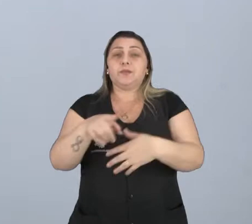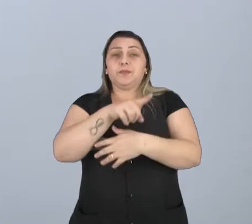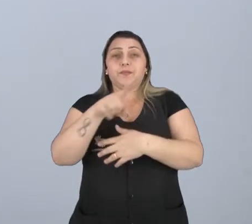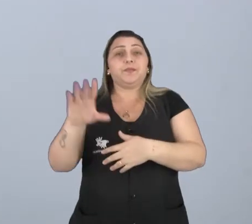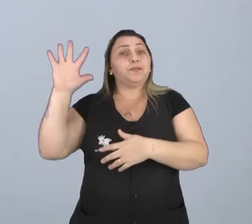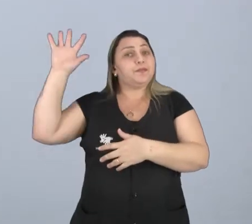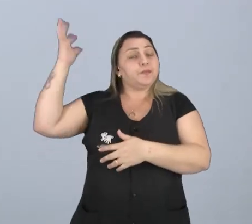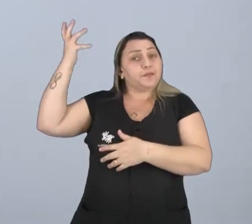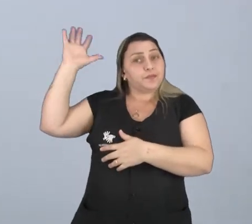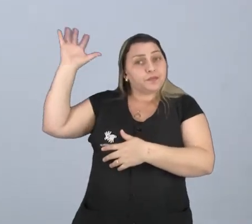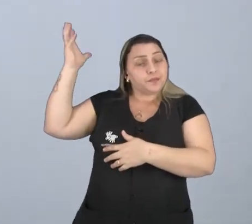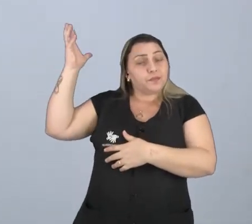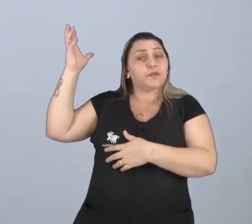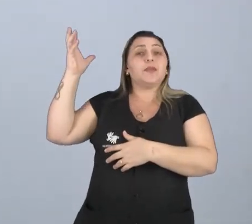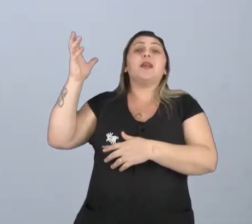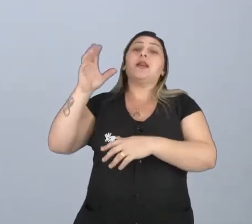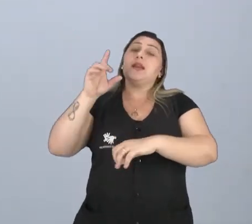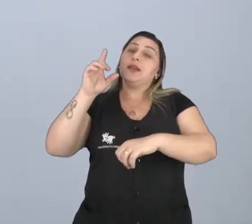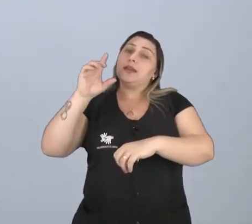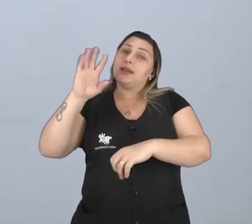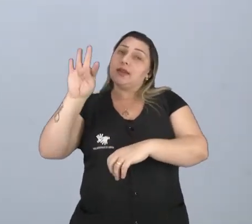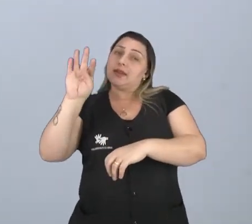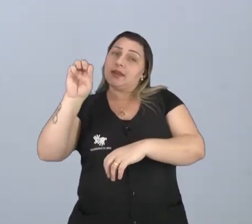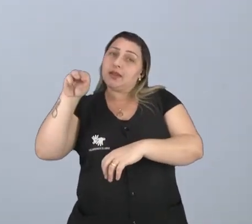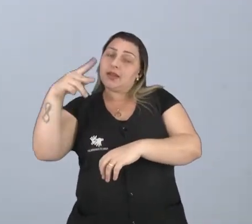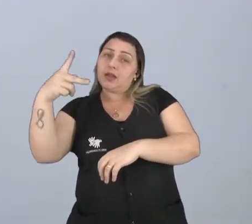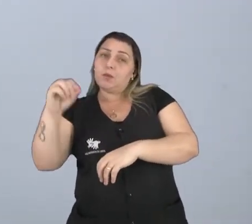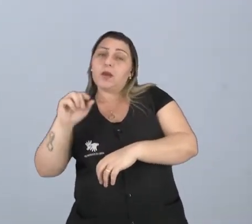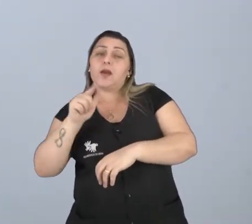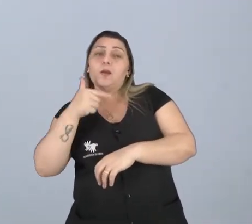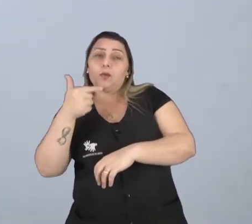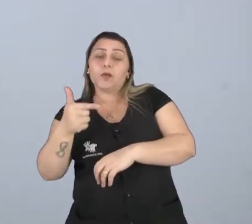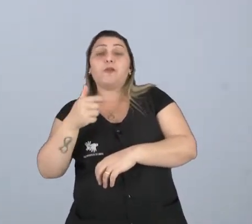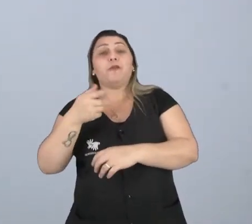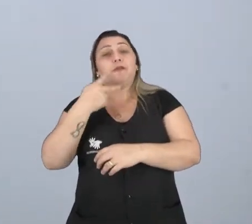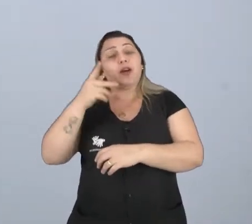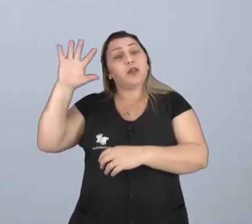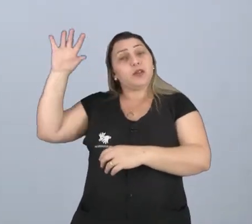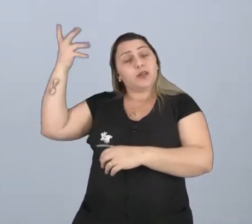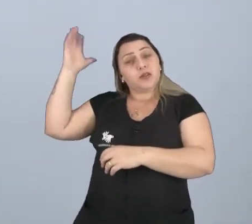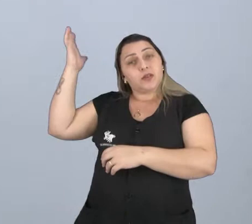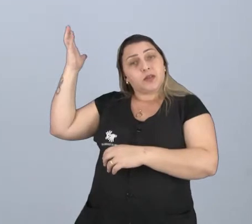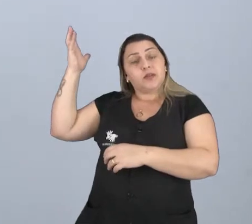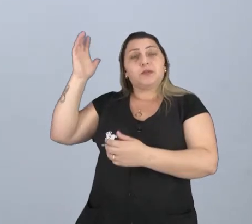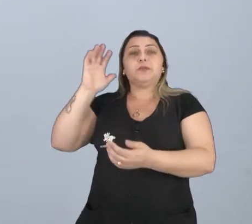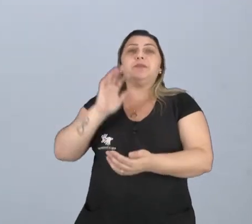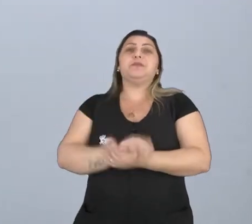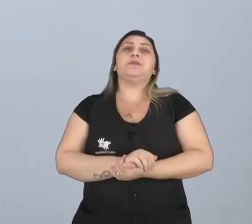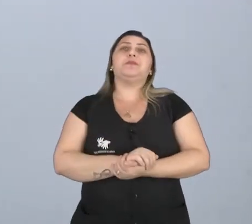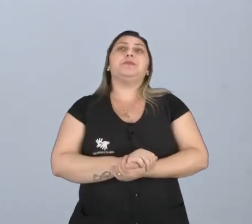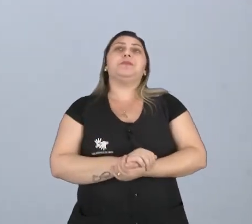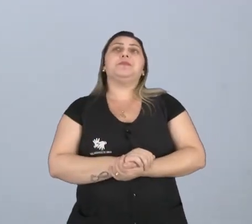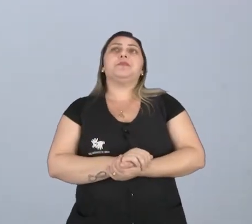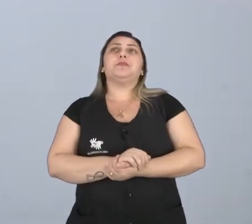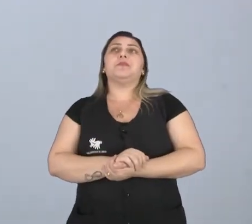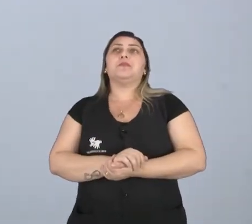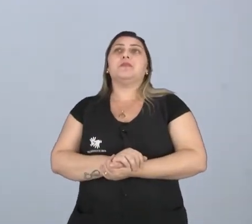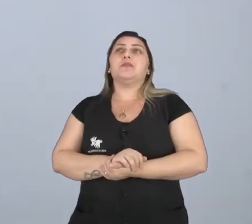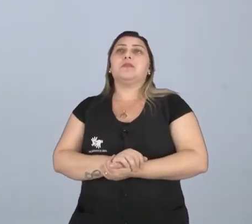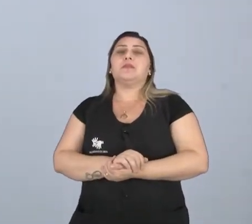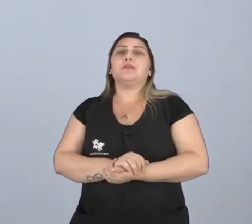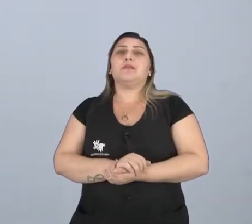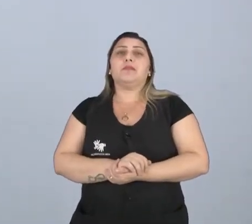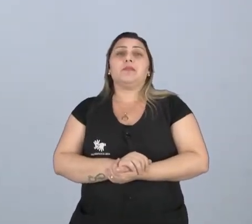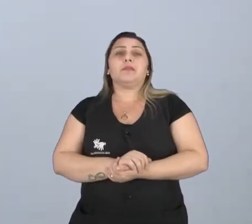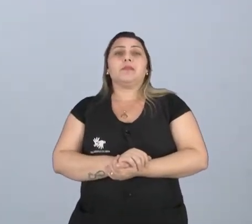que clima é uma coisa e tempo é outra, tá? Quando eu falo de clima, eu estou falando de uma análise em uma escala